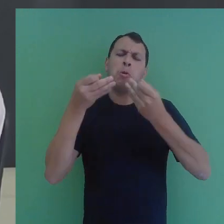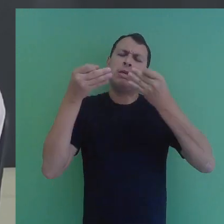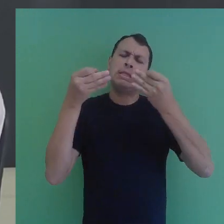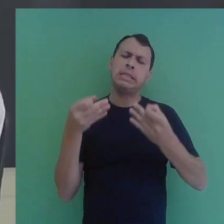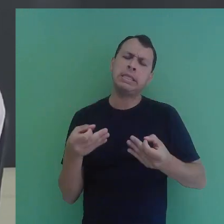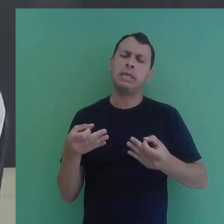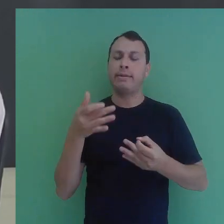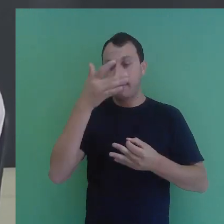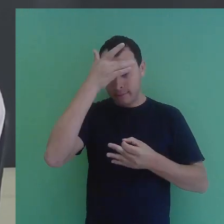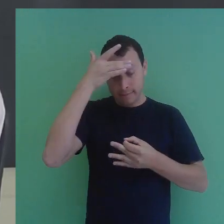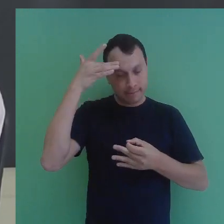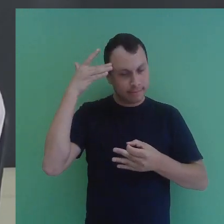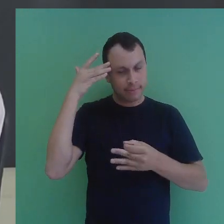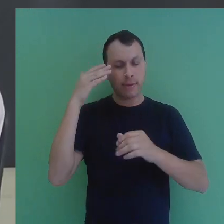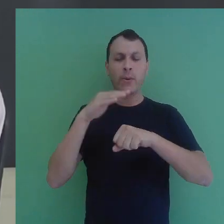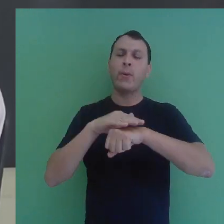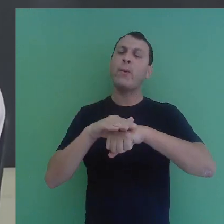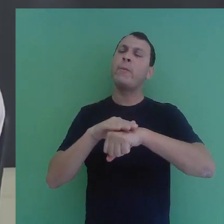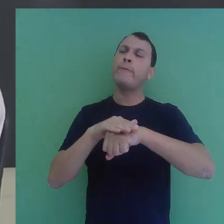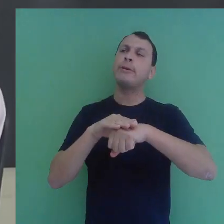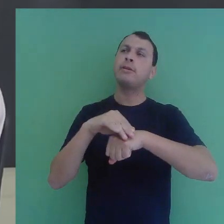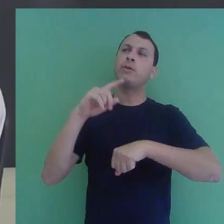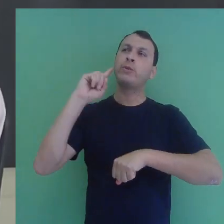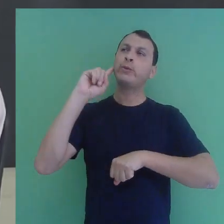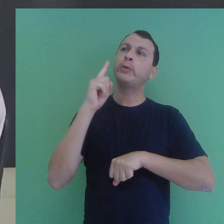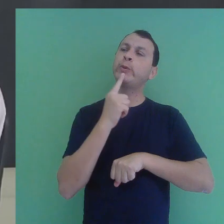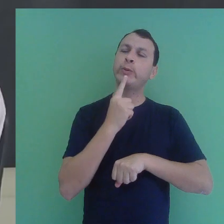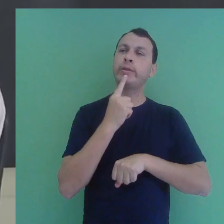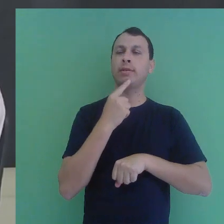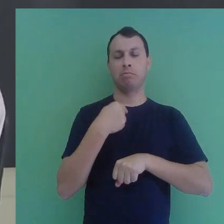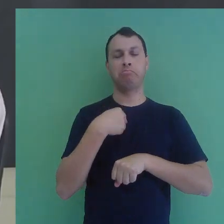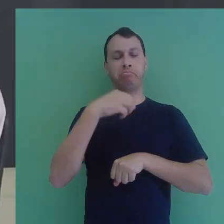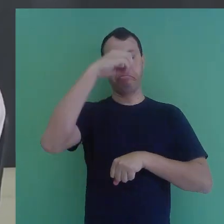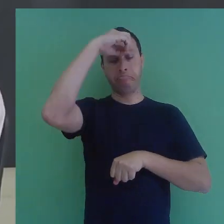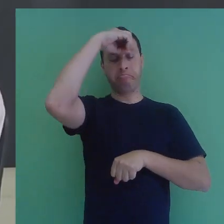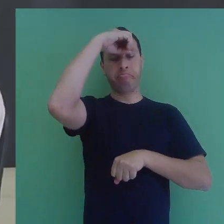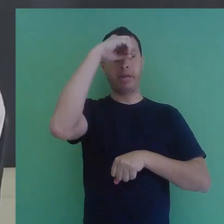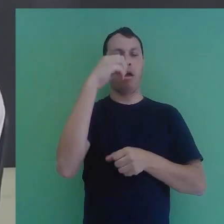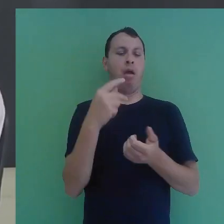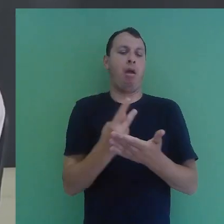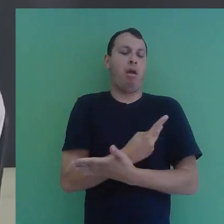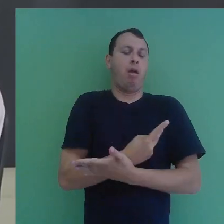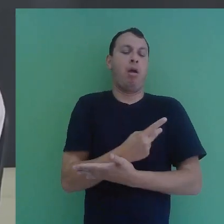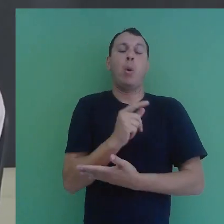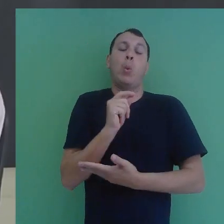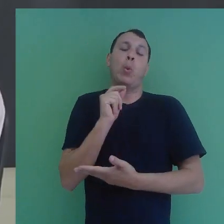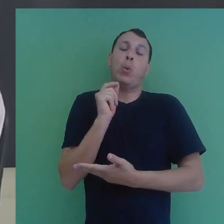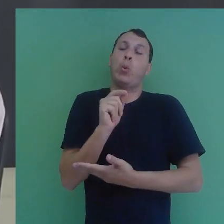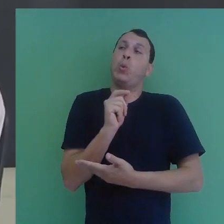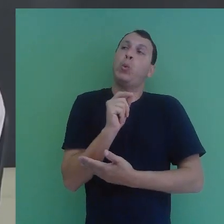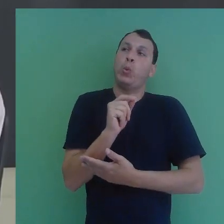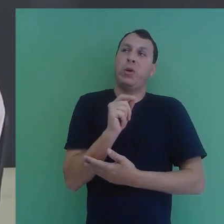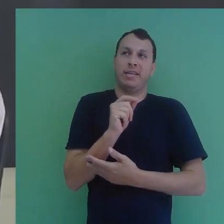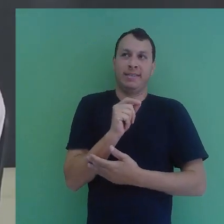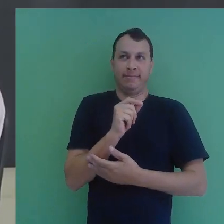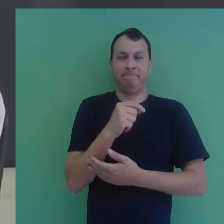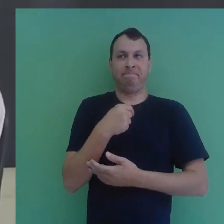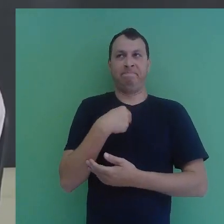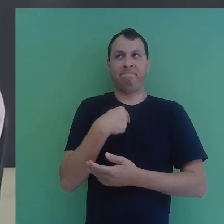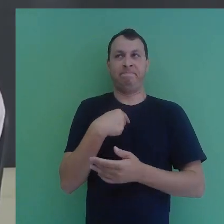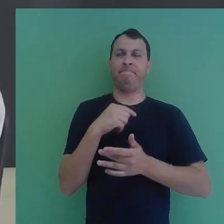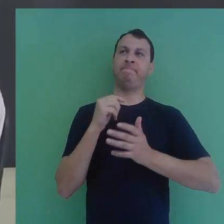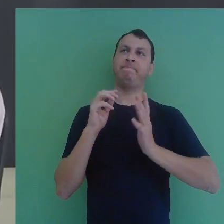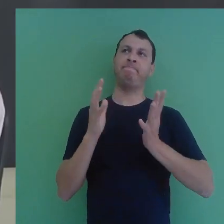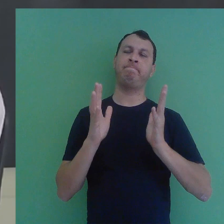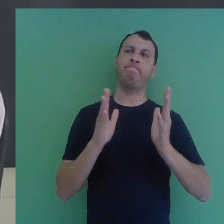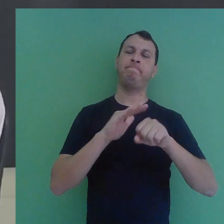se direcionar para conversar com o surdo? Porque eu, muitas vezes, né, na ignorância, já participei de eventos e atendendo